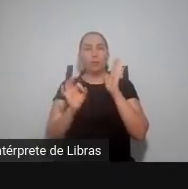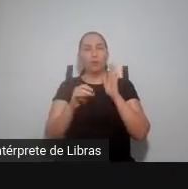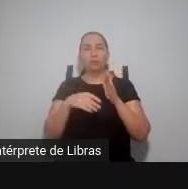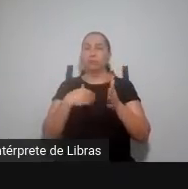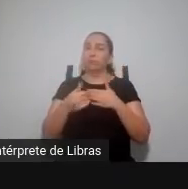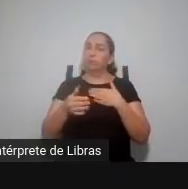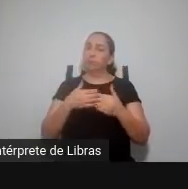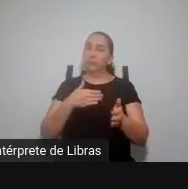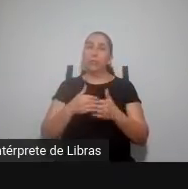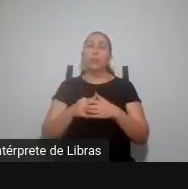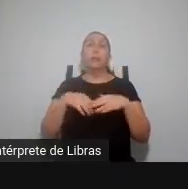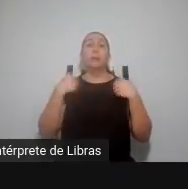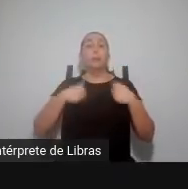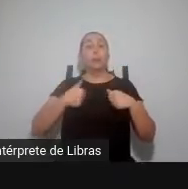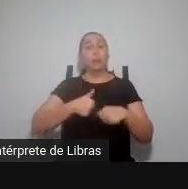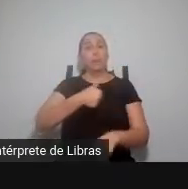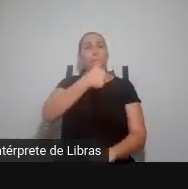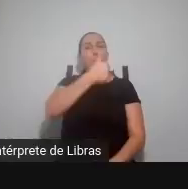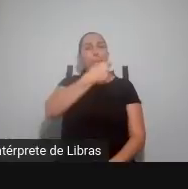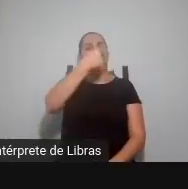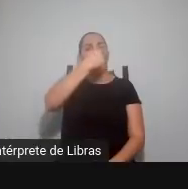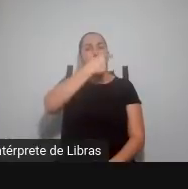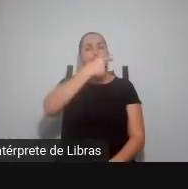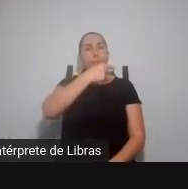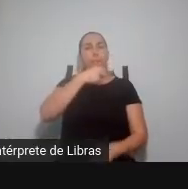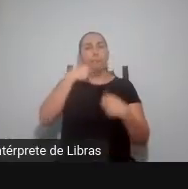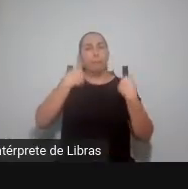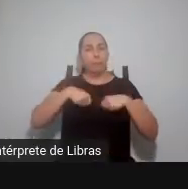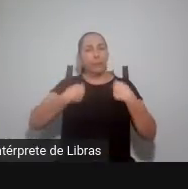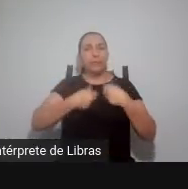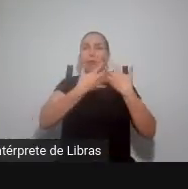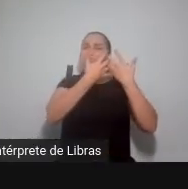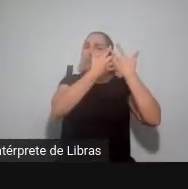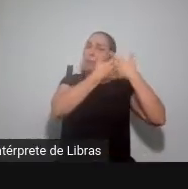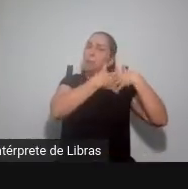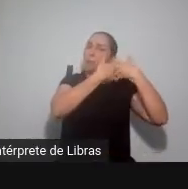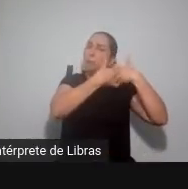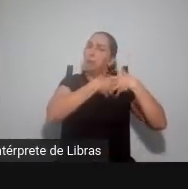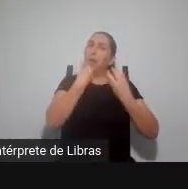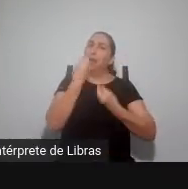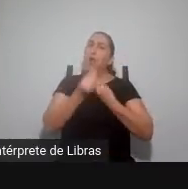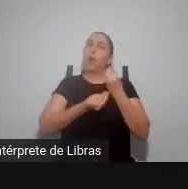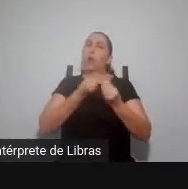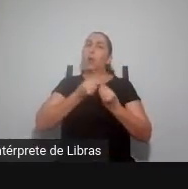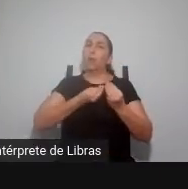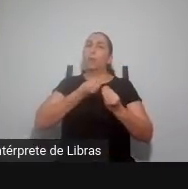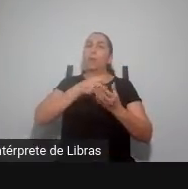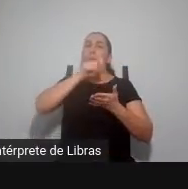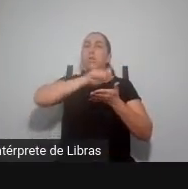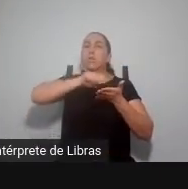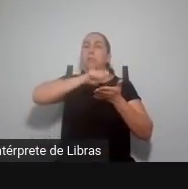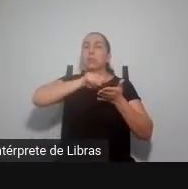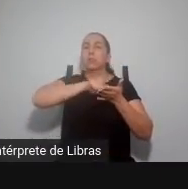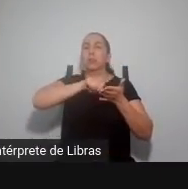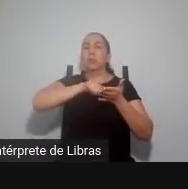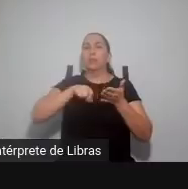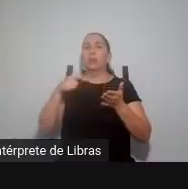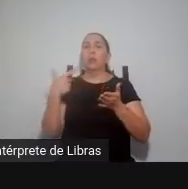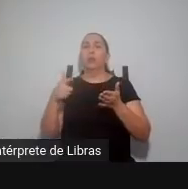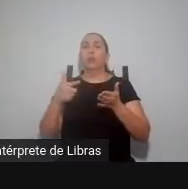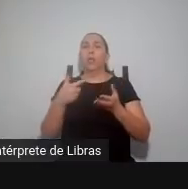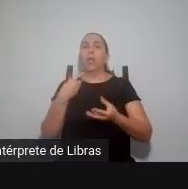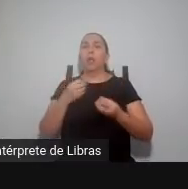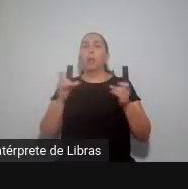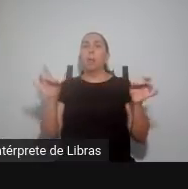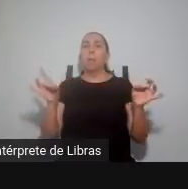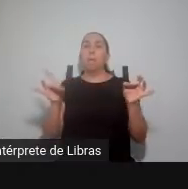educação infantil, a pensar sobre a escrita. Né? Então, assim, a gente não tem como a gente dar uma receita de